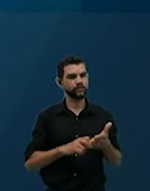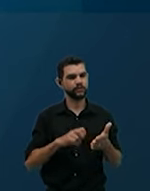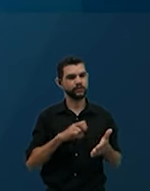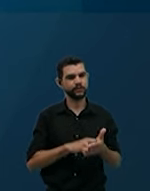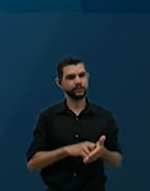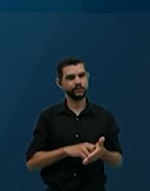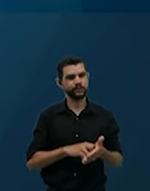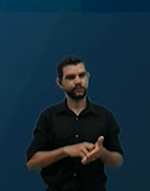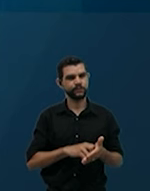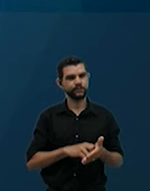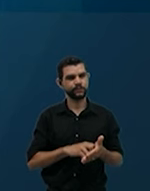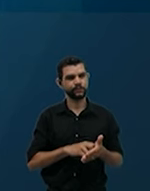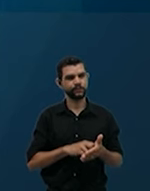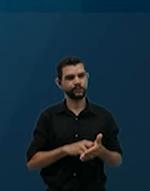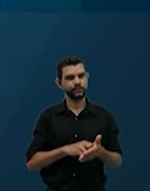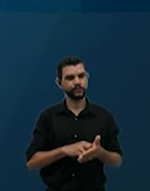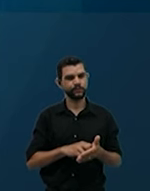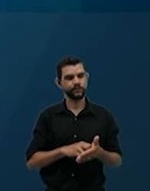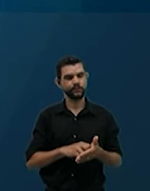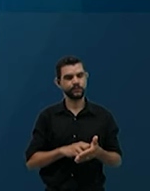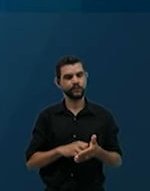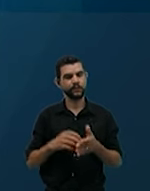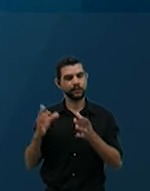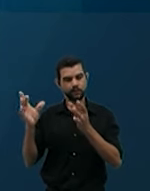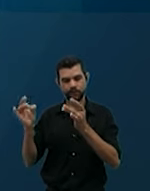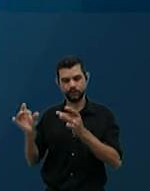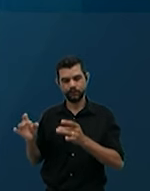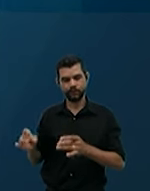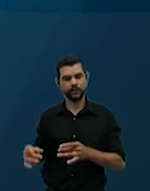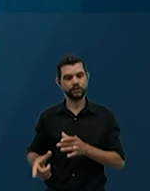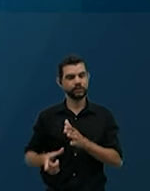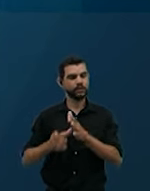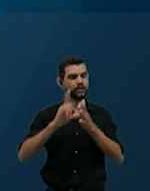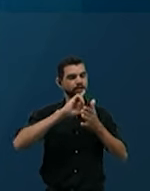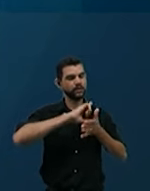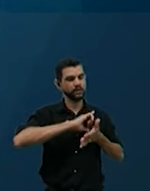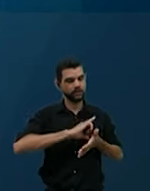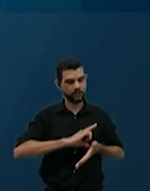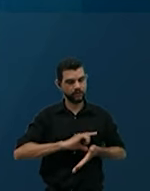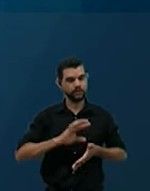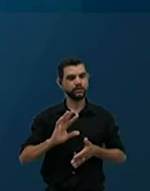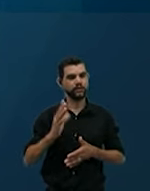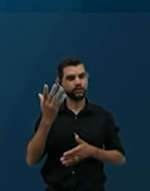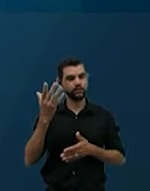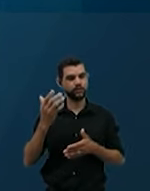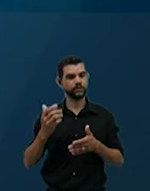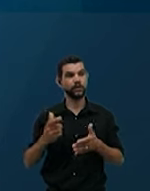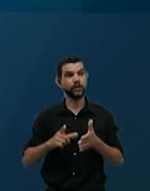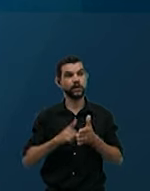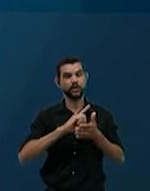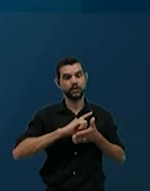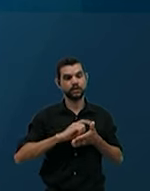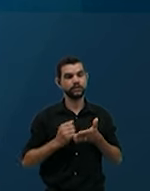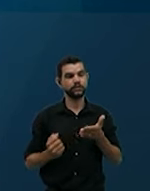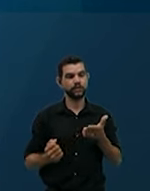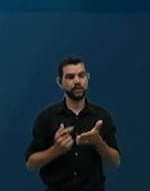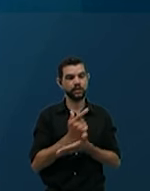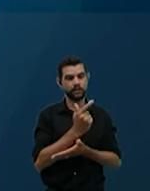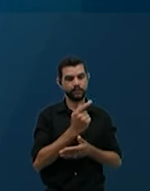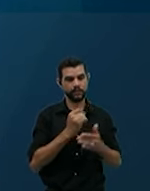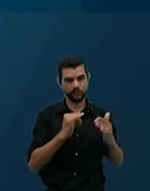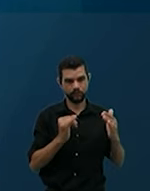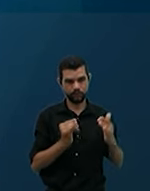arrematado, cujos fatos geradores sejam anterior à arrematação. E aqui vai a tese